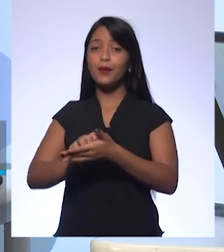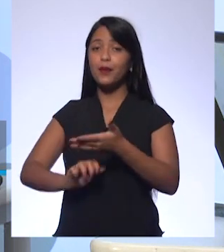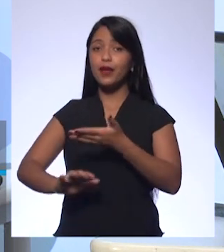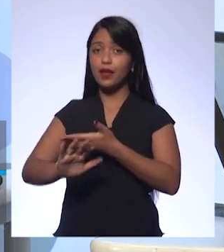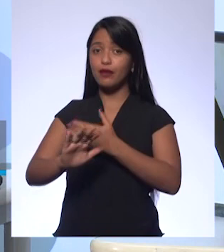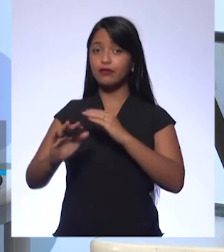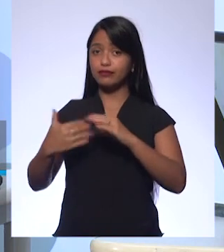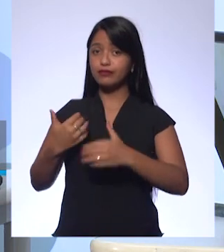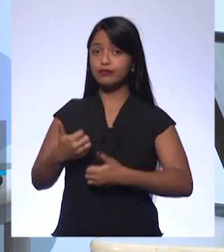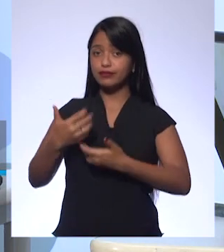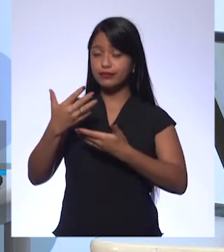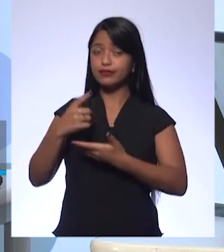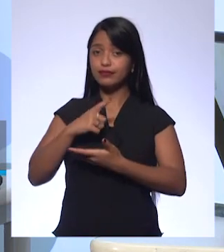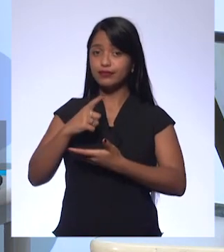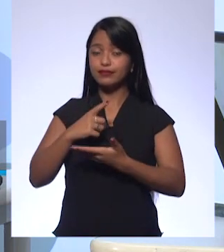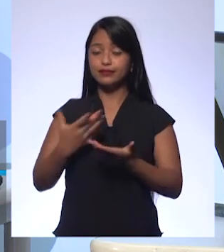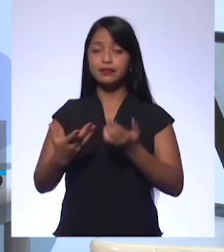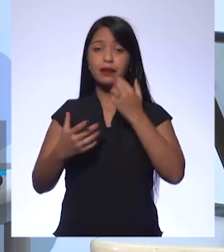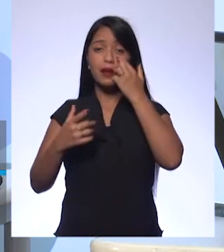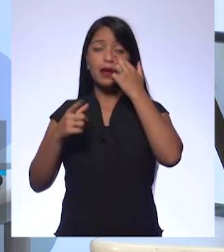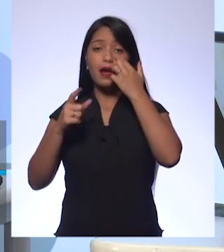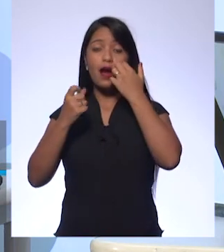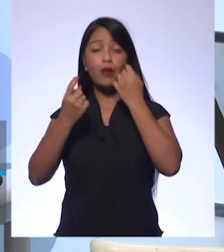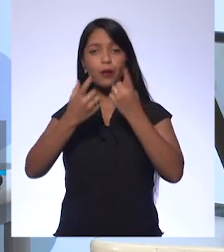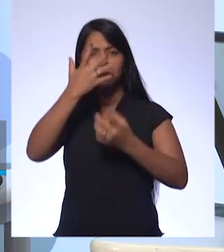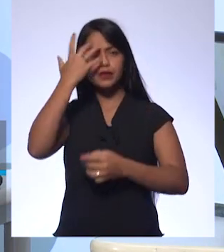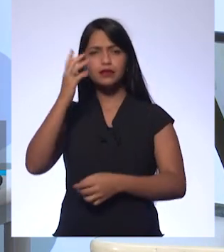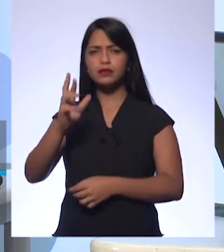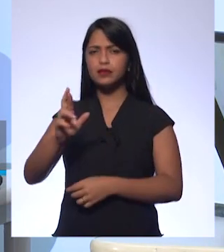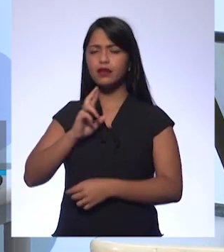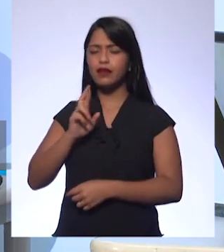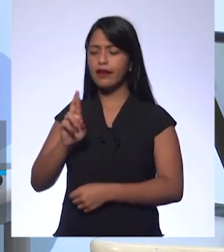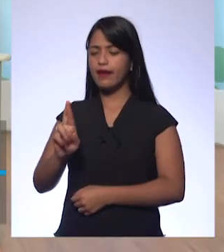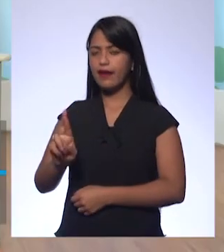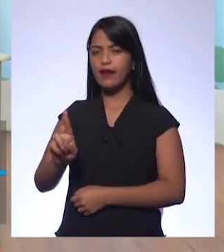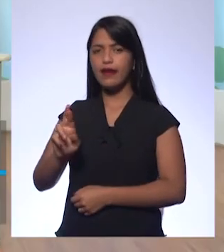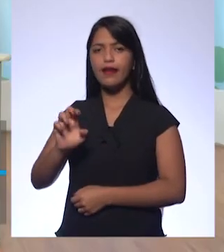reiva, reiva, mas o reiva eu já ouvi várias pessoas falando reiva.